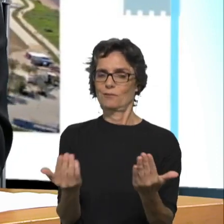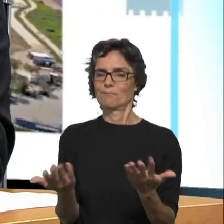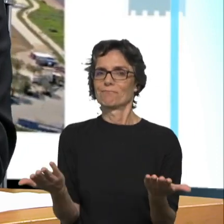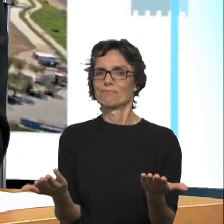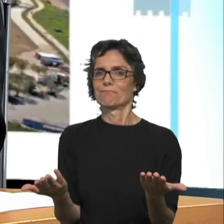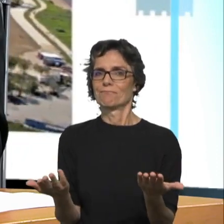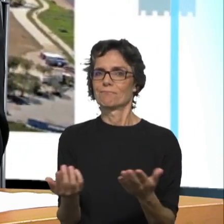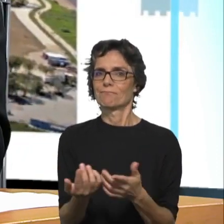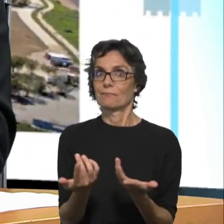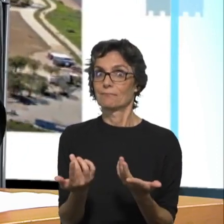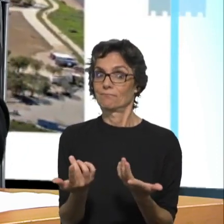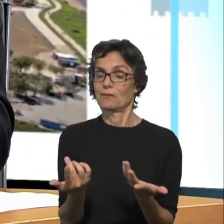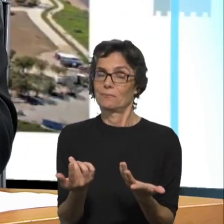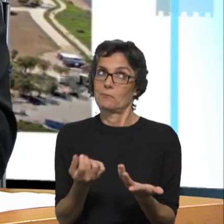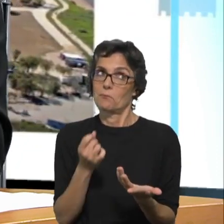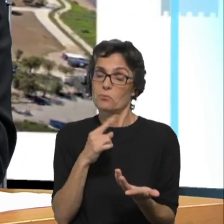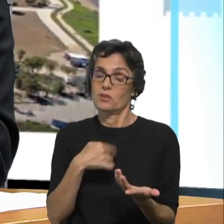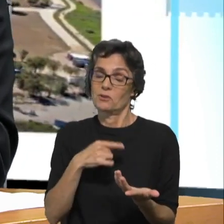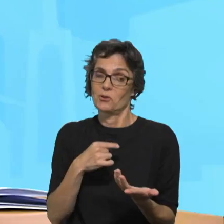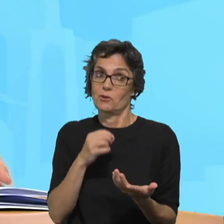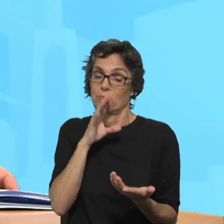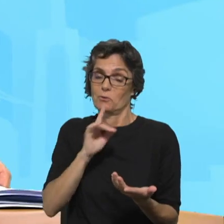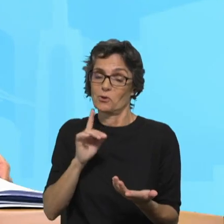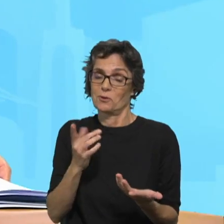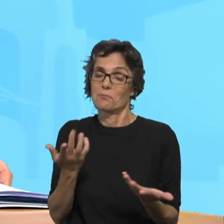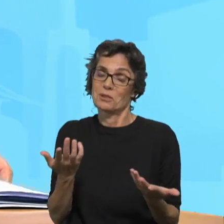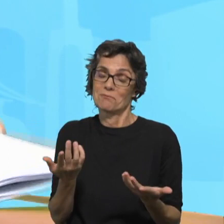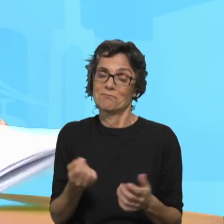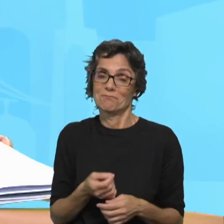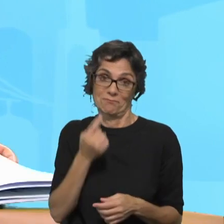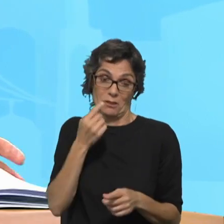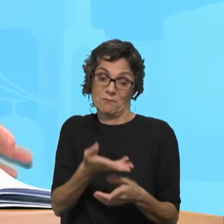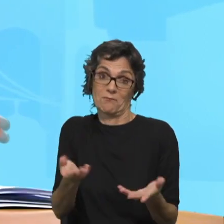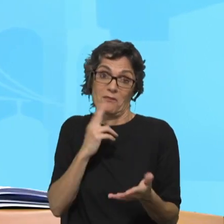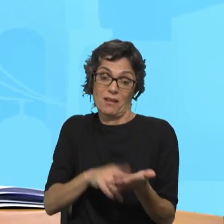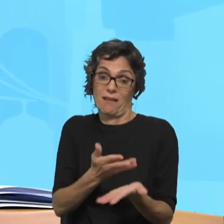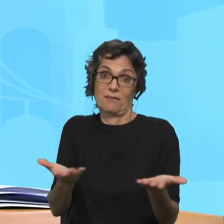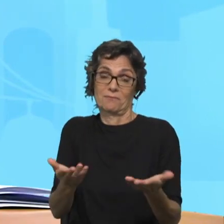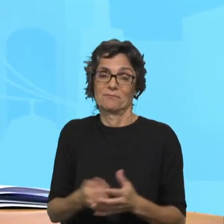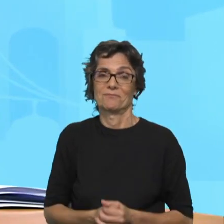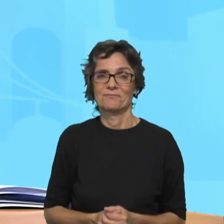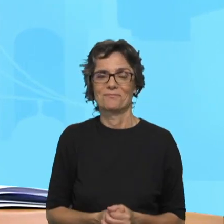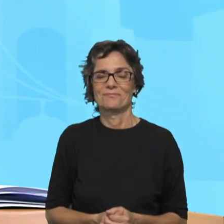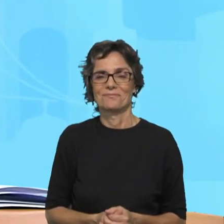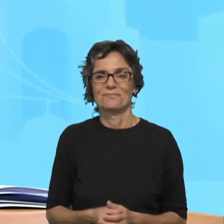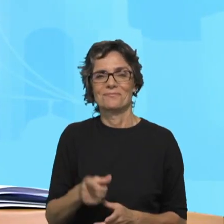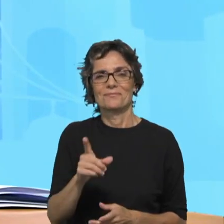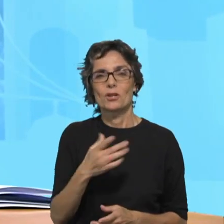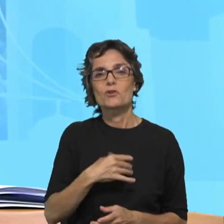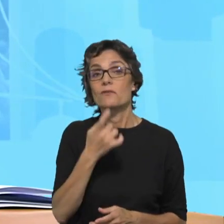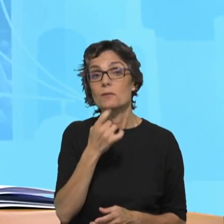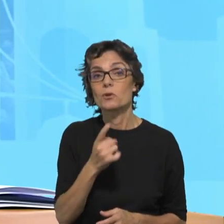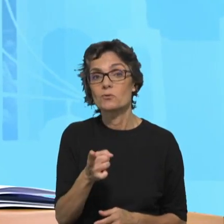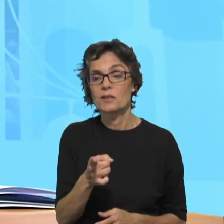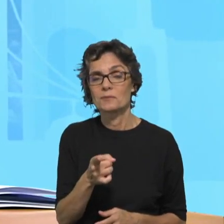relativamente expectável, ainda bem que surge. Perguntava-lhe, e para terminar, Rodrigo Queiroz e Melo, no âmbito das jornadas, neste contexto,